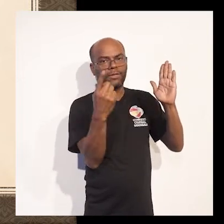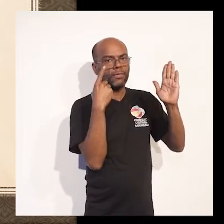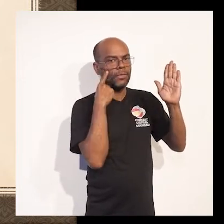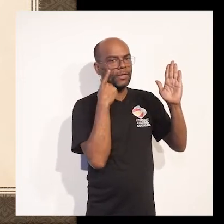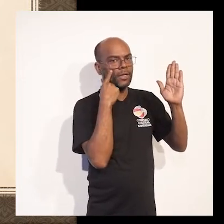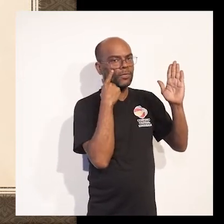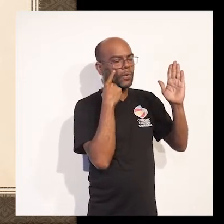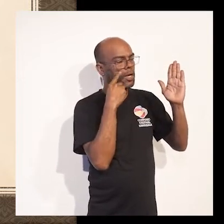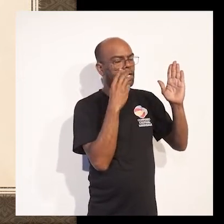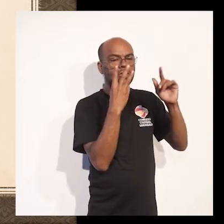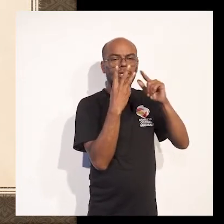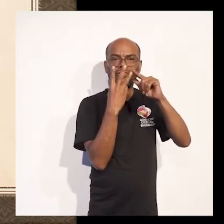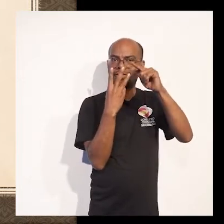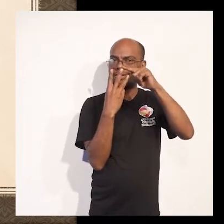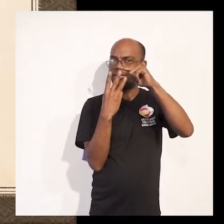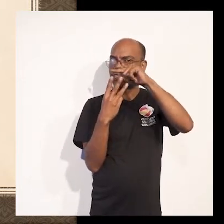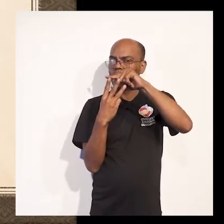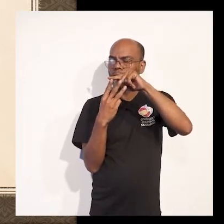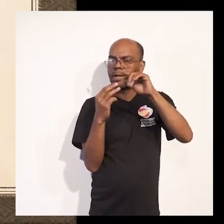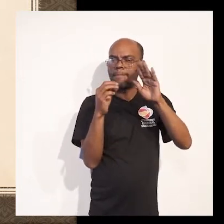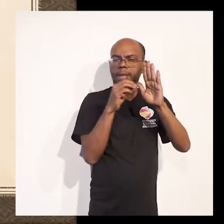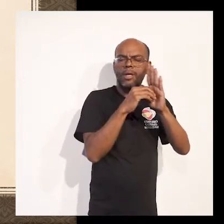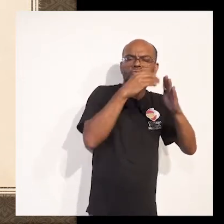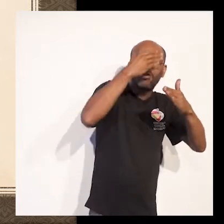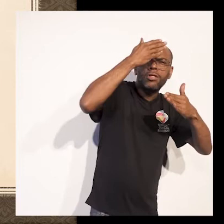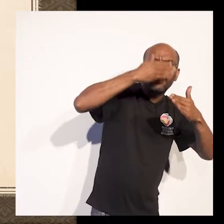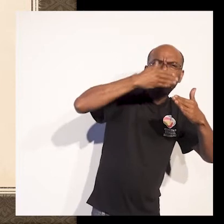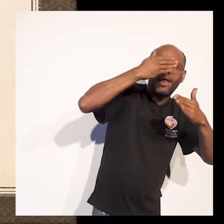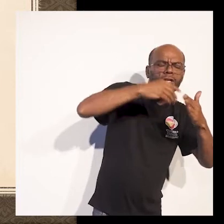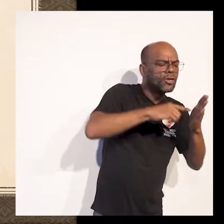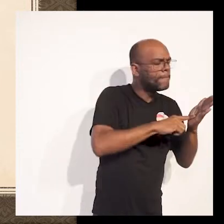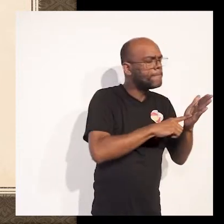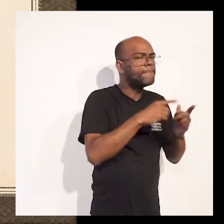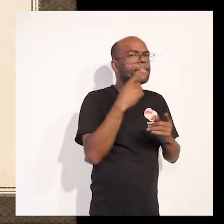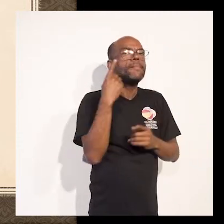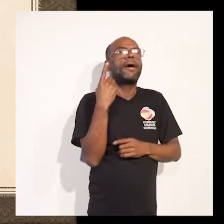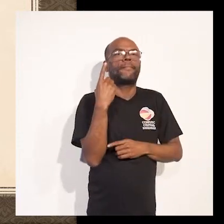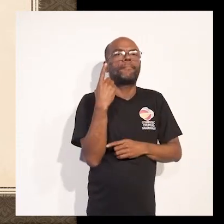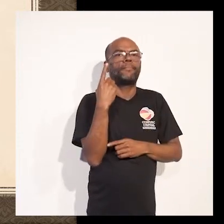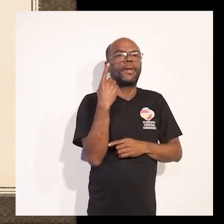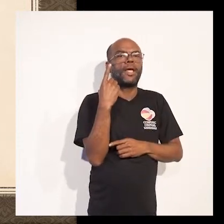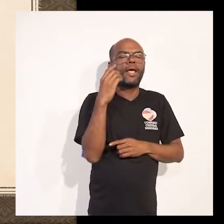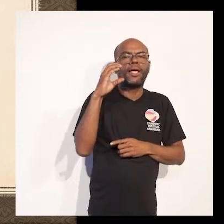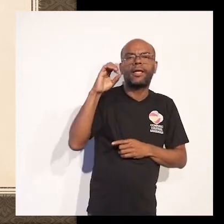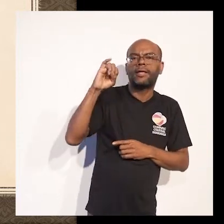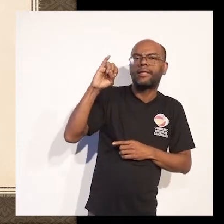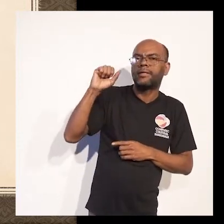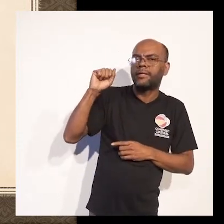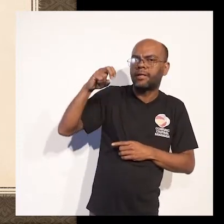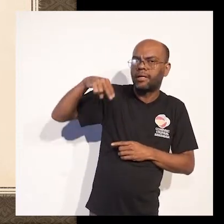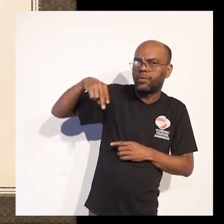está usando as 3 cores pigmento transparente primária: ciano,